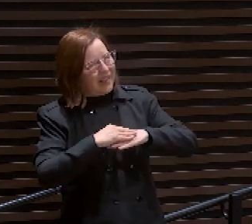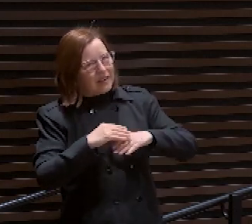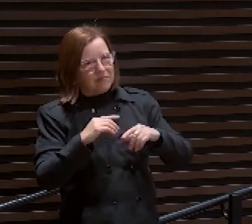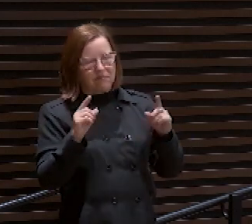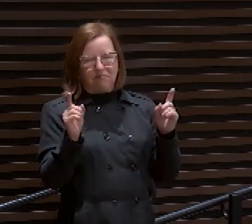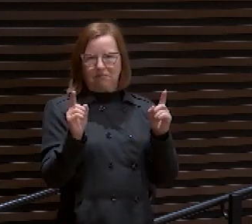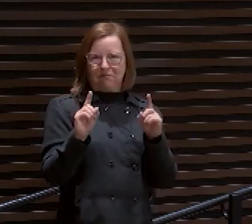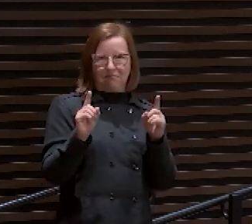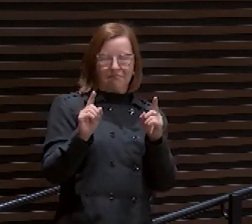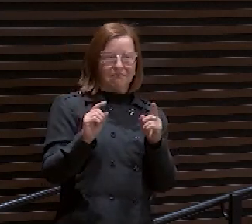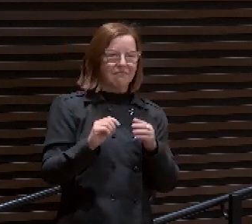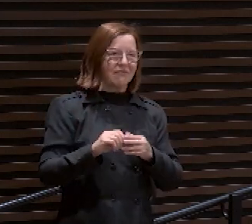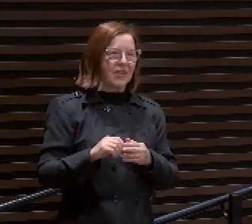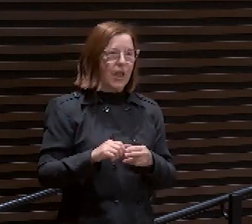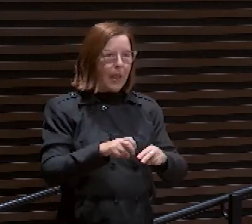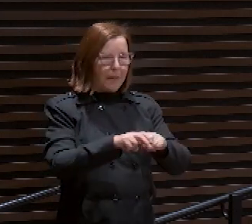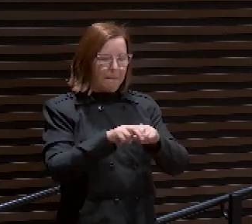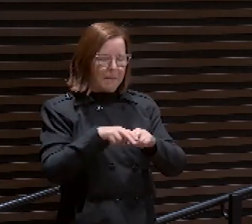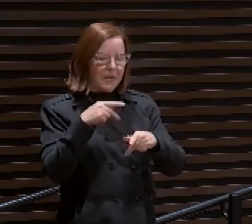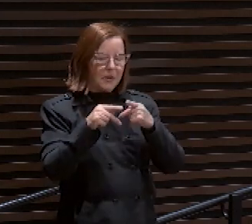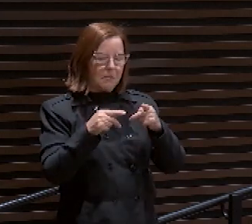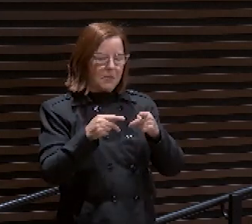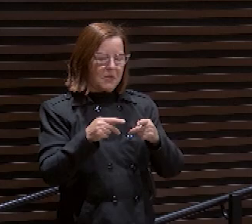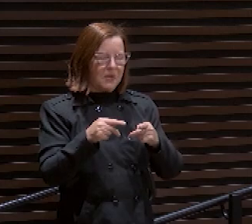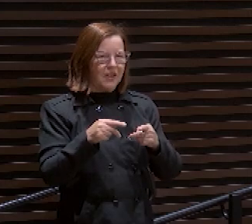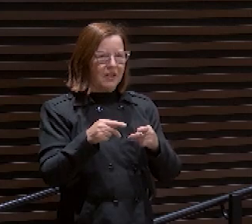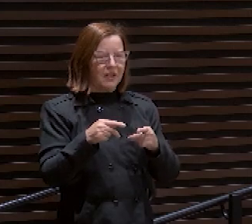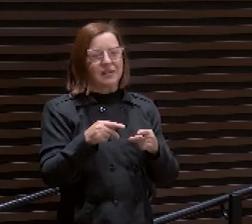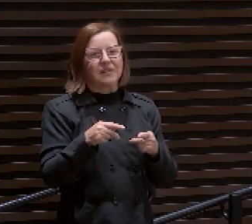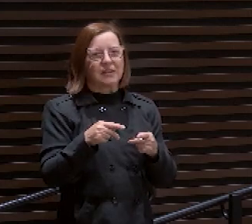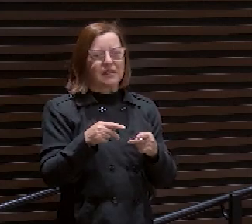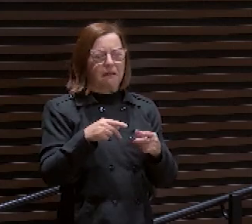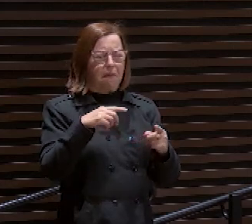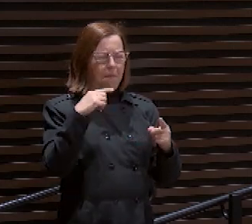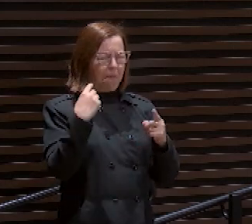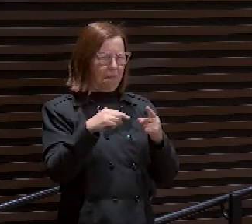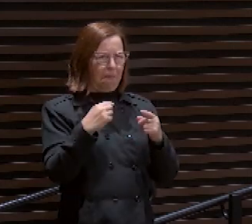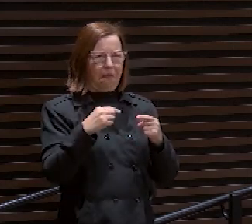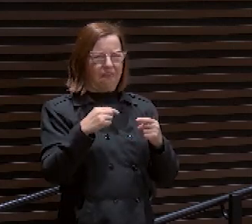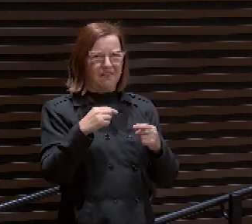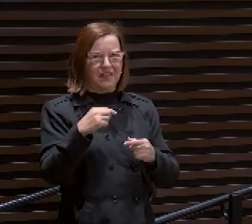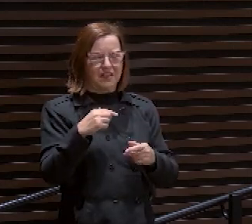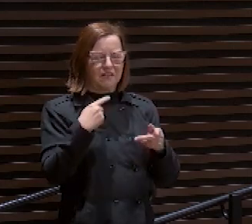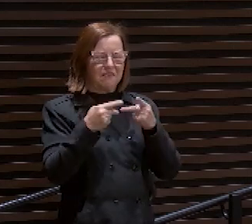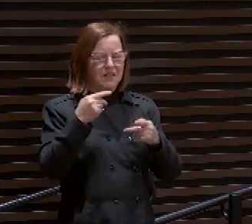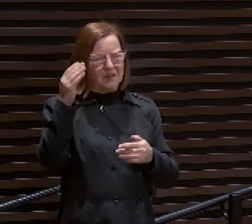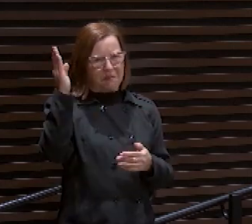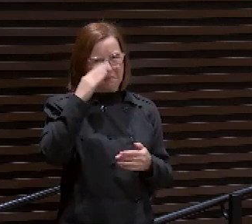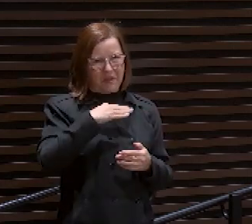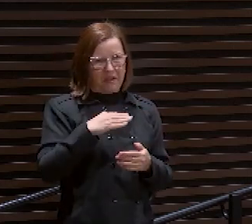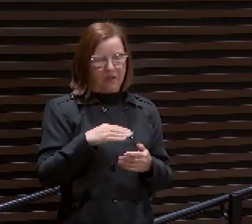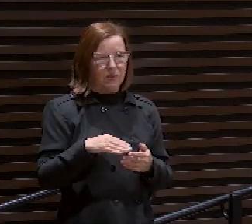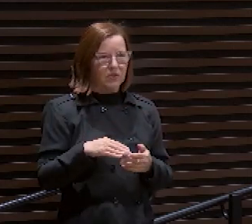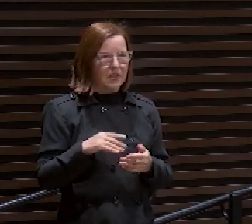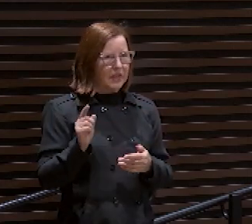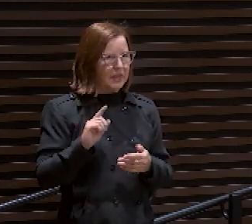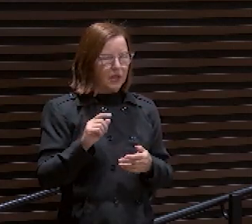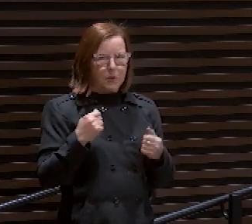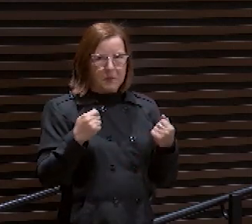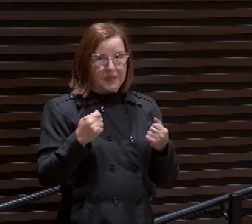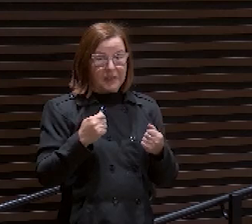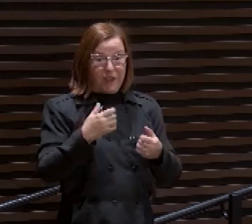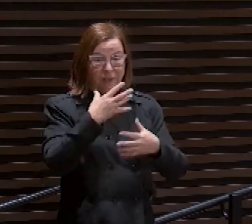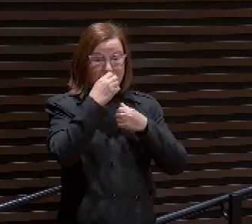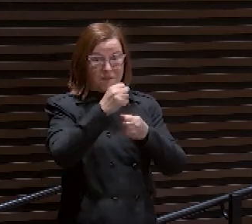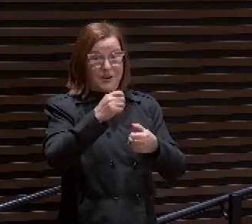nos maldizem, por aqueles que nos maltratam, nem que a gente fique forçando situações para ser o melhor amigo da pessoa. Não,